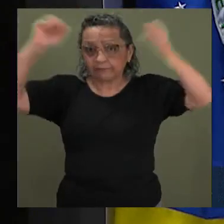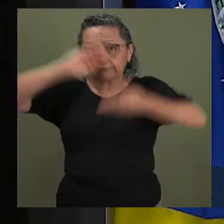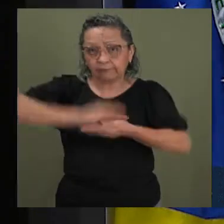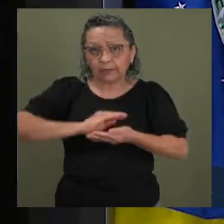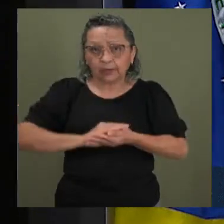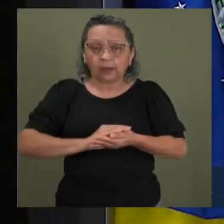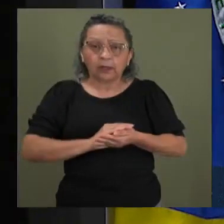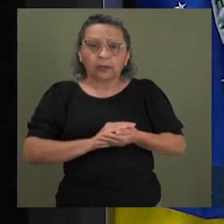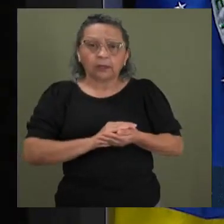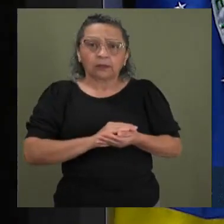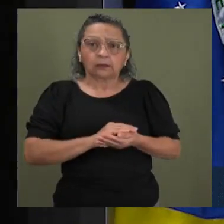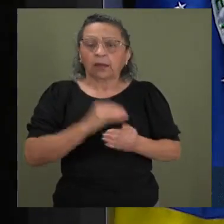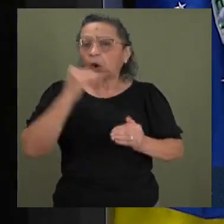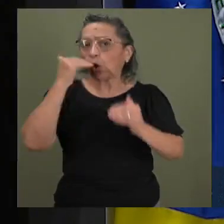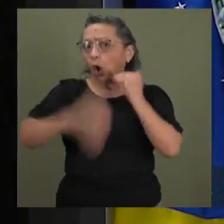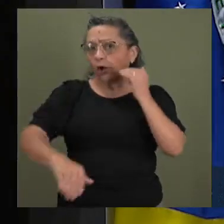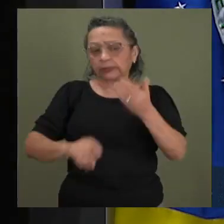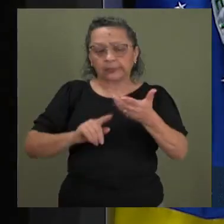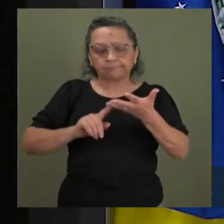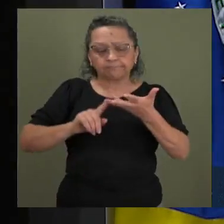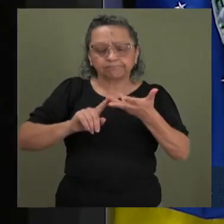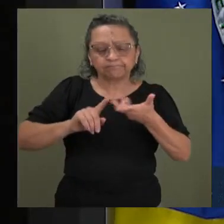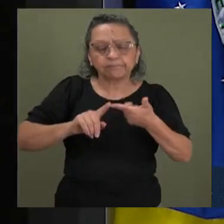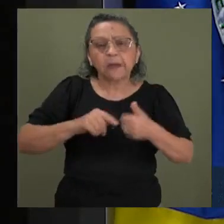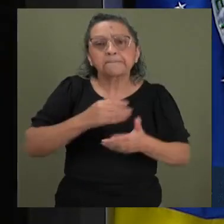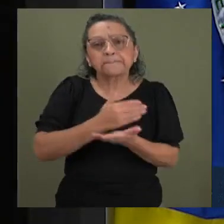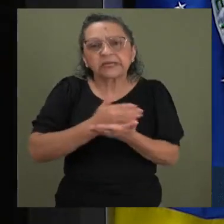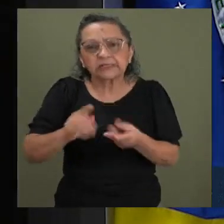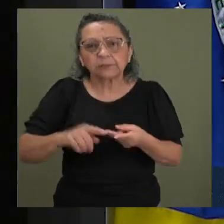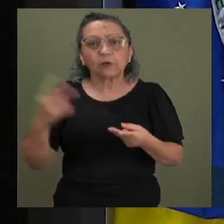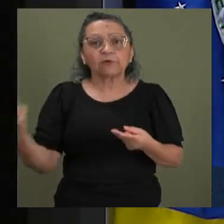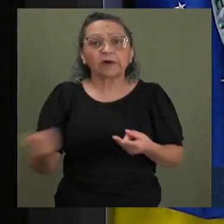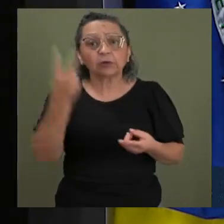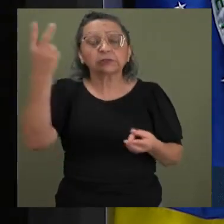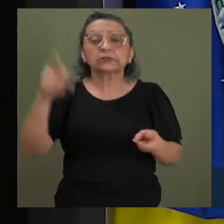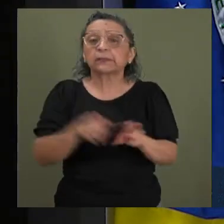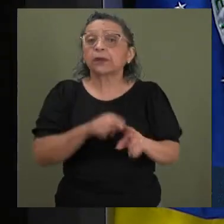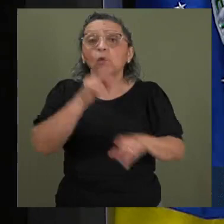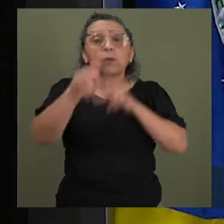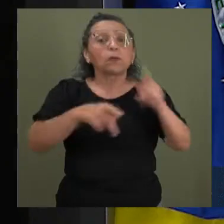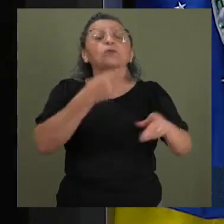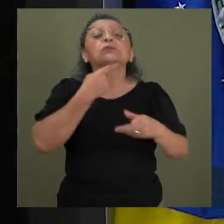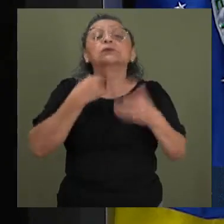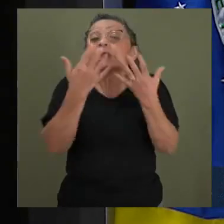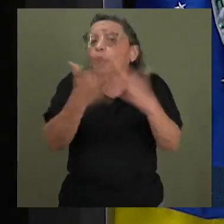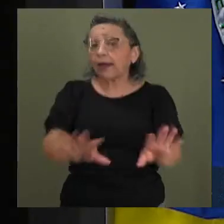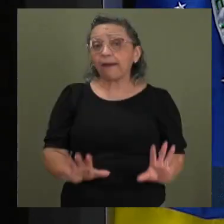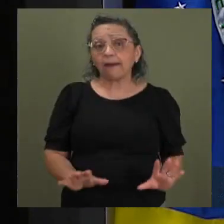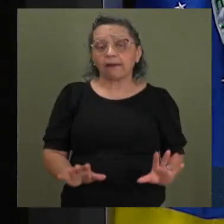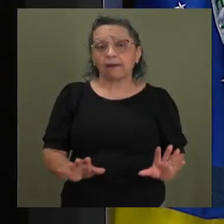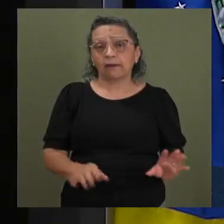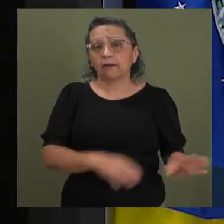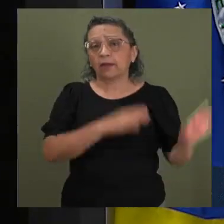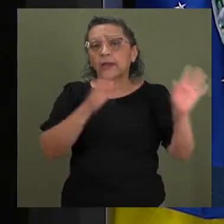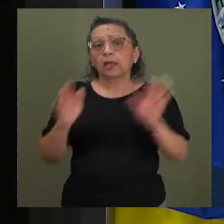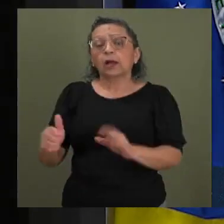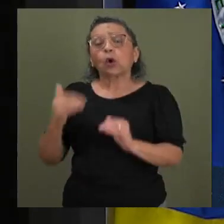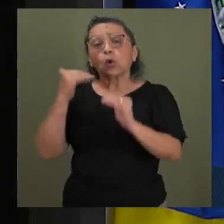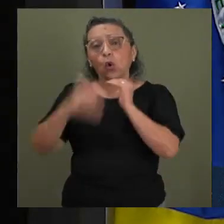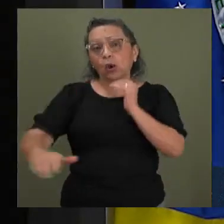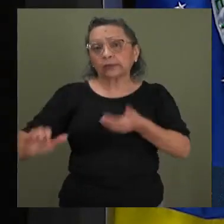contra os princípios, valores e vontade do povo brasileiro, contra o